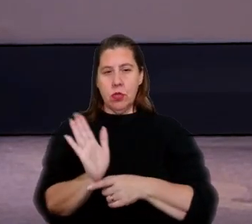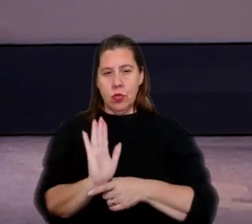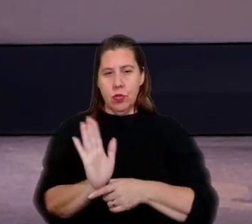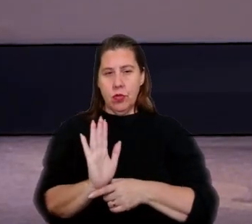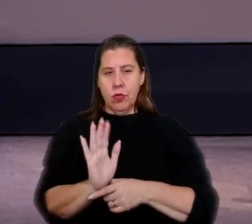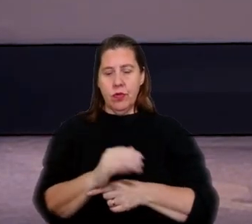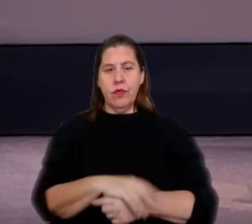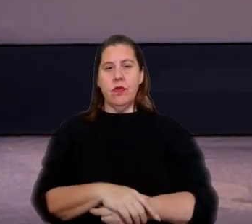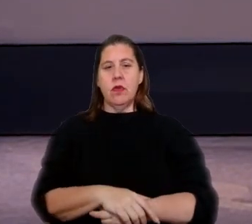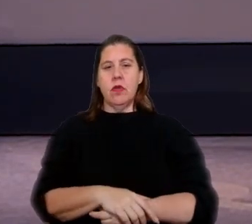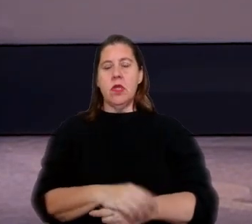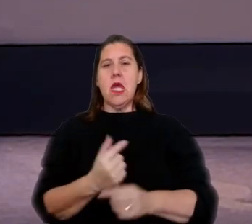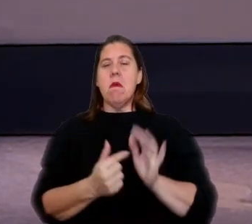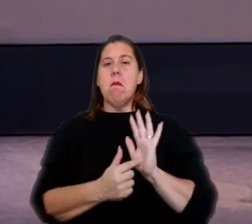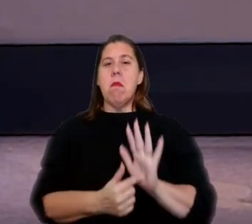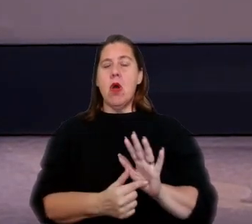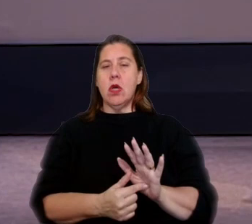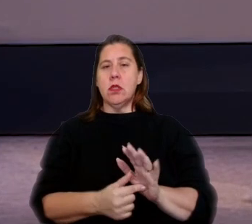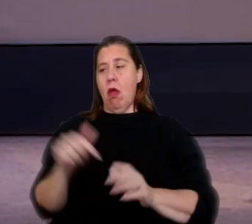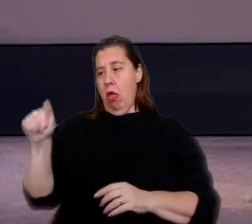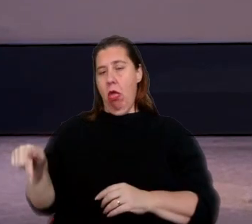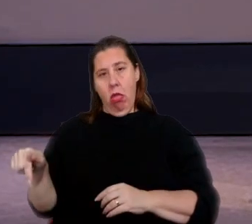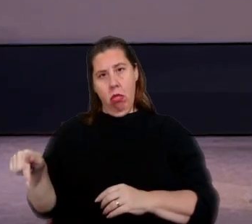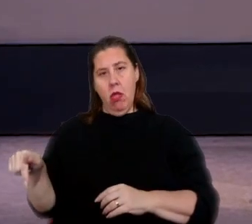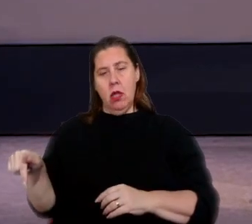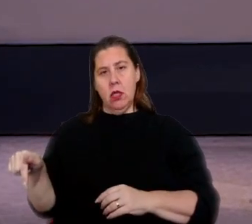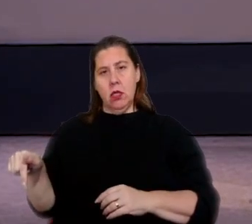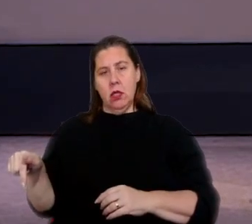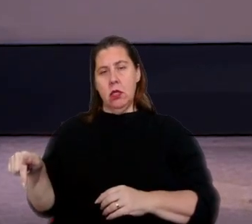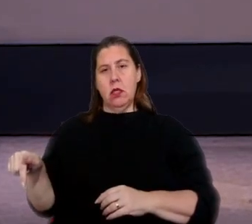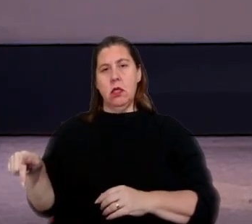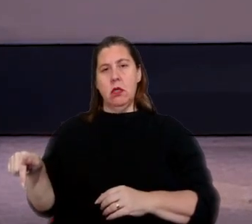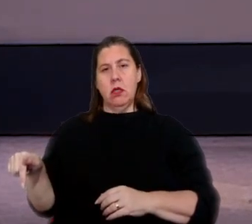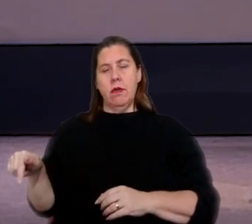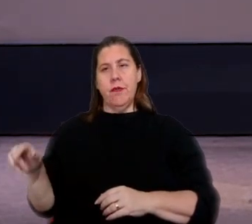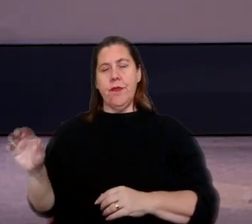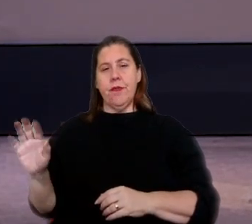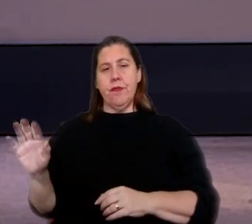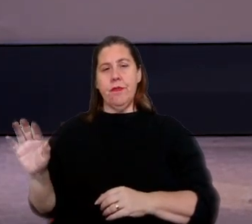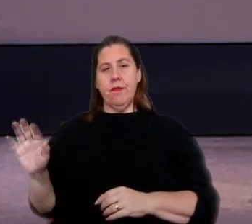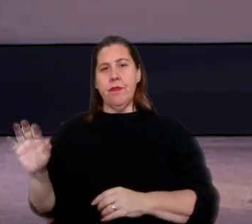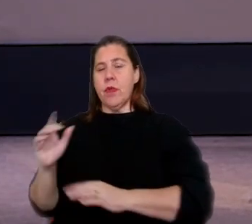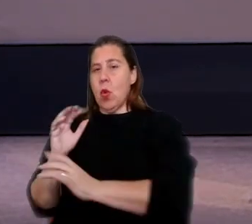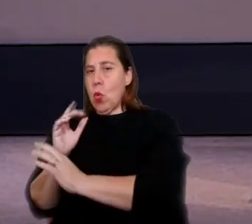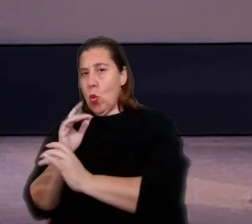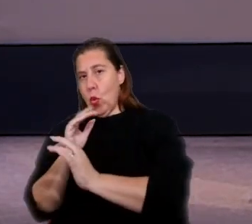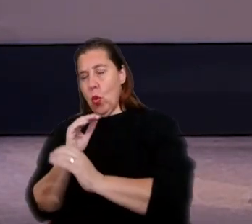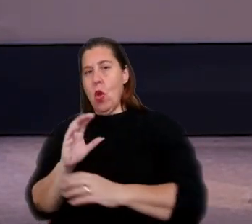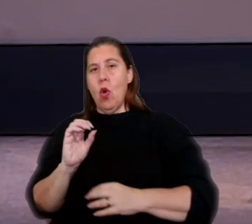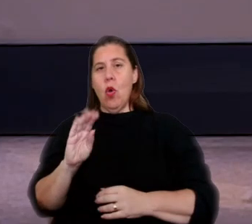filme, que acho que logo aparece o Remy tocando lá o, não é flauta, como é que